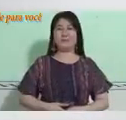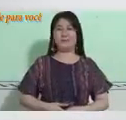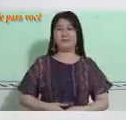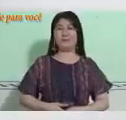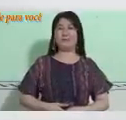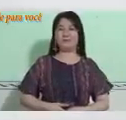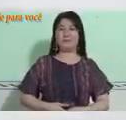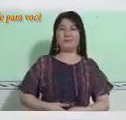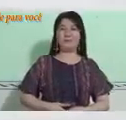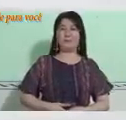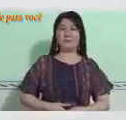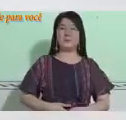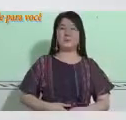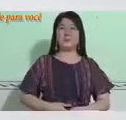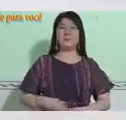para aquecer o corpo.